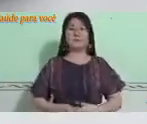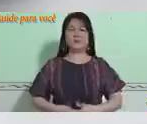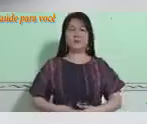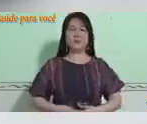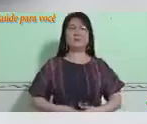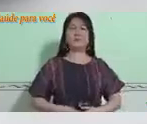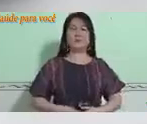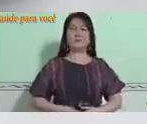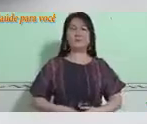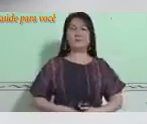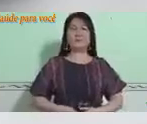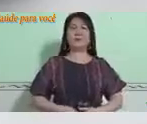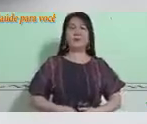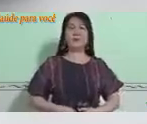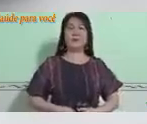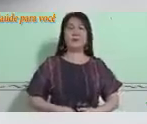ONDENCONTRARVITAMINAB12,